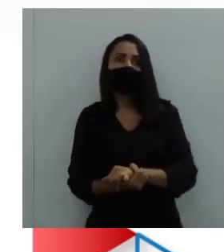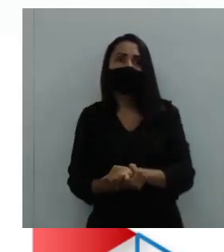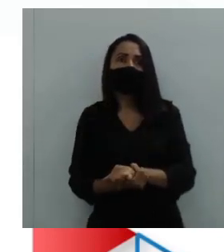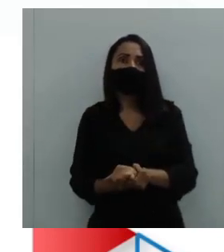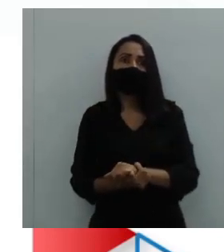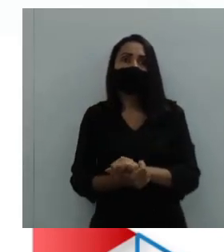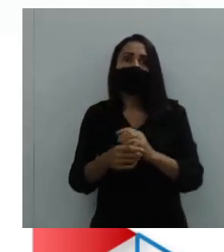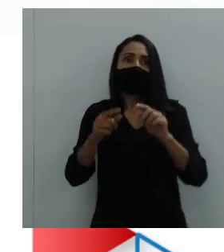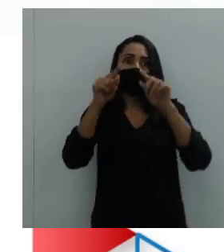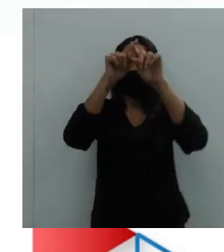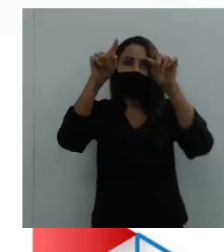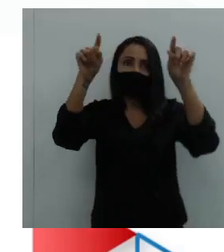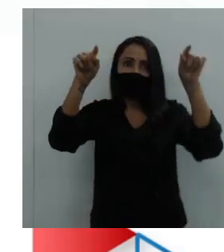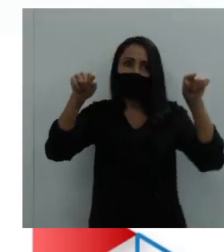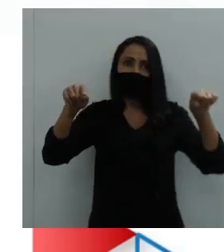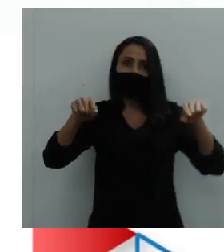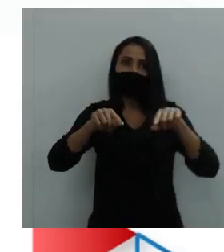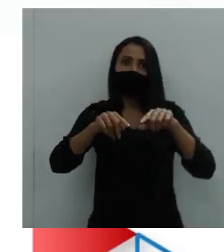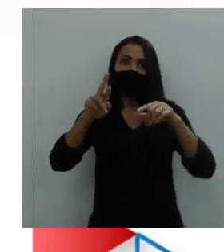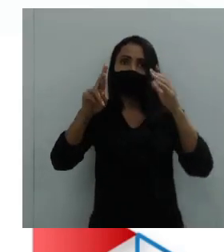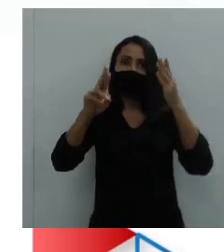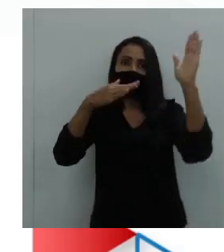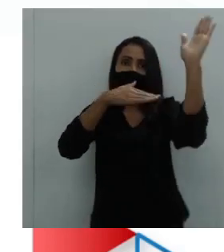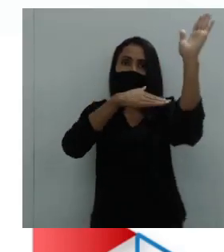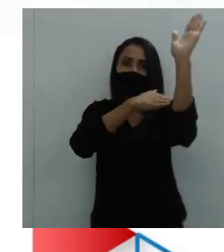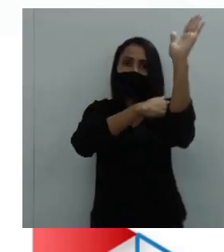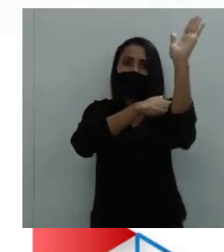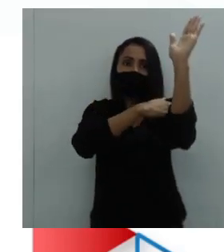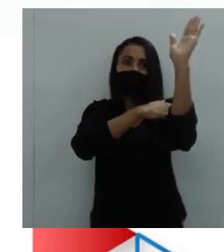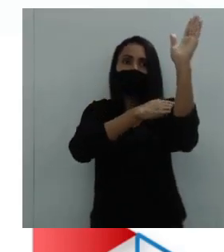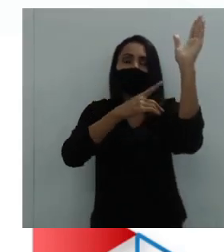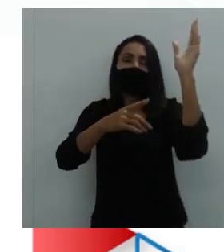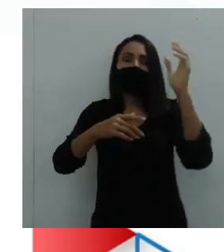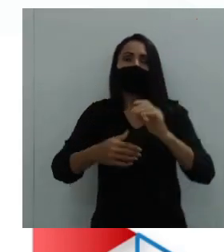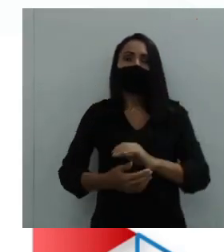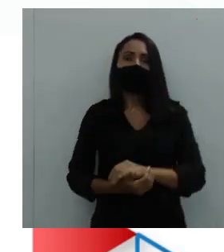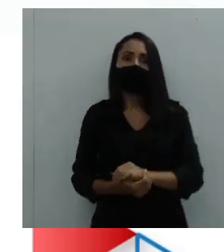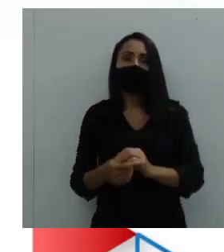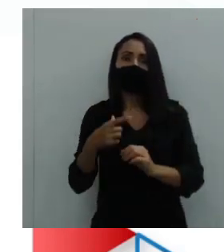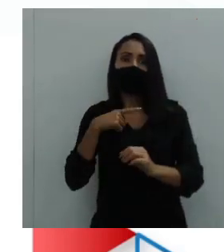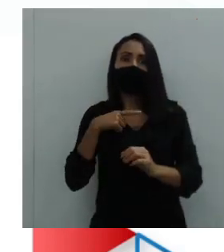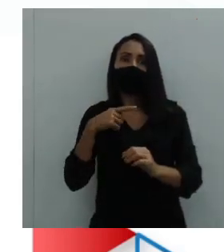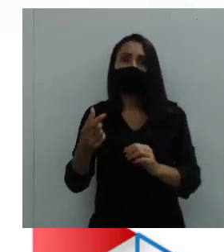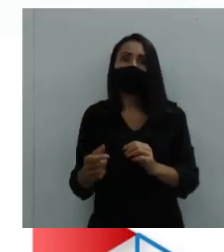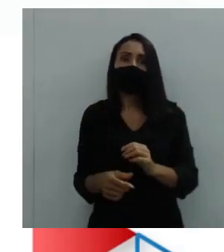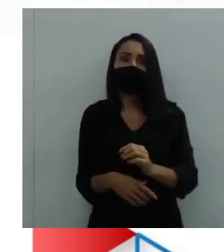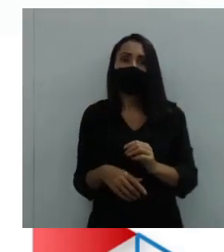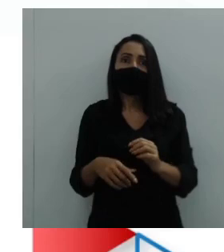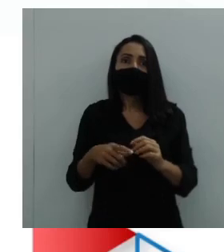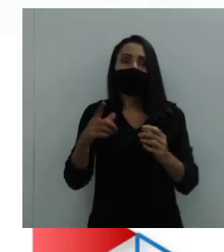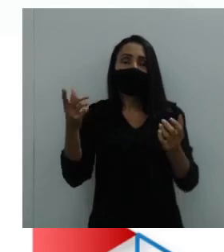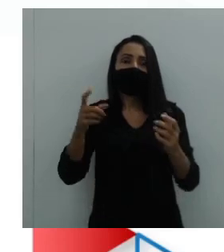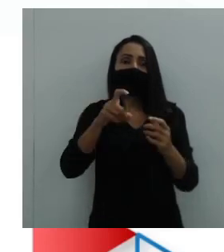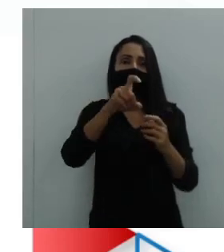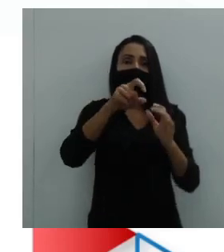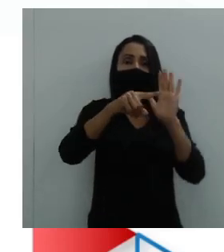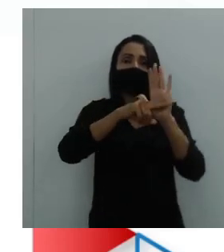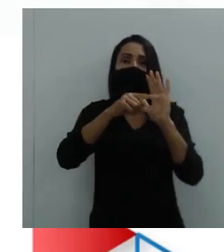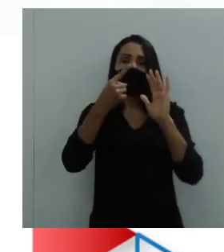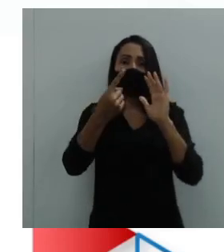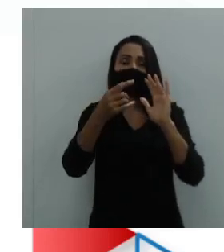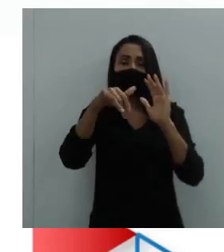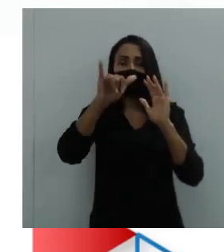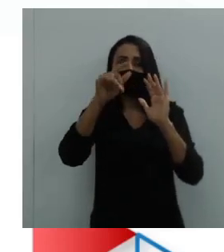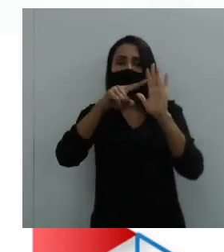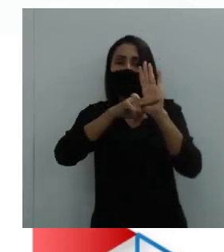foi representado em um plano cartesiano e seus vértices têm as seguintes coordenadas. Esse daí, ó, x menos 1 e y menos